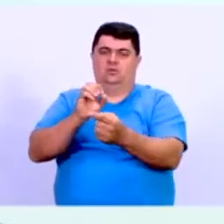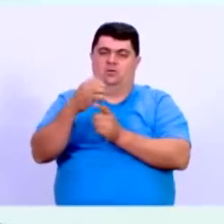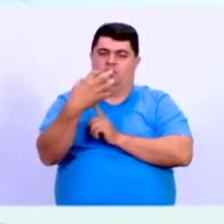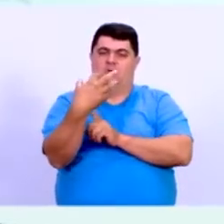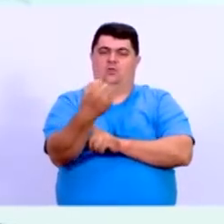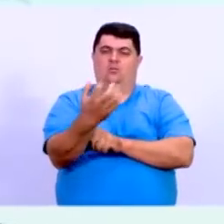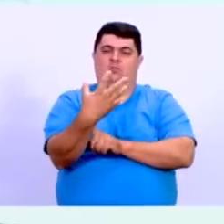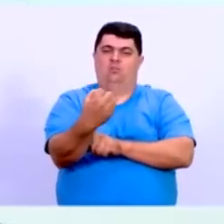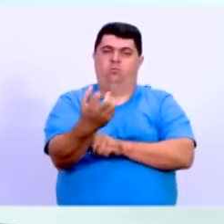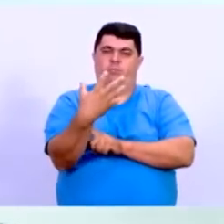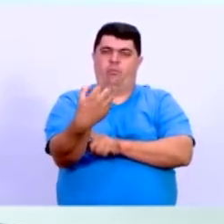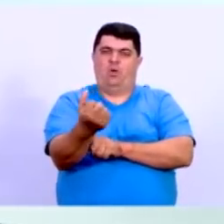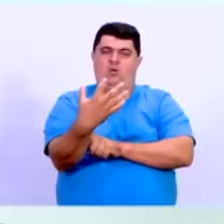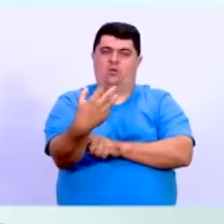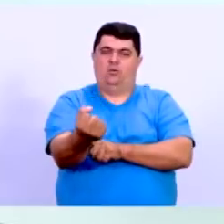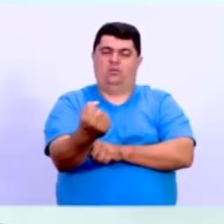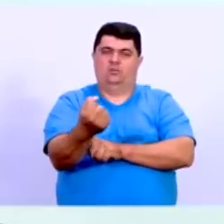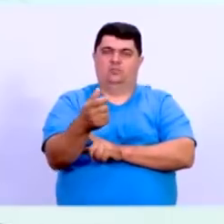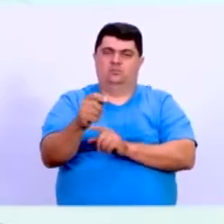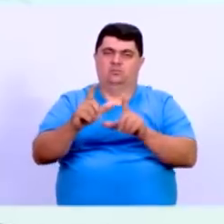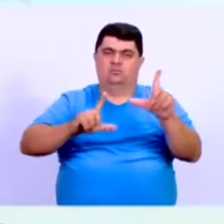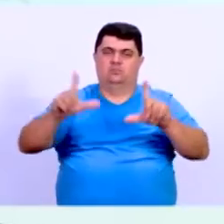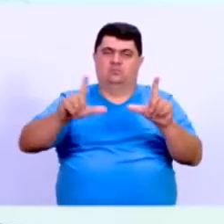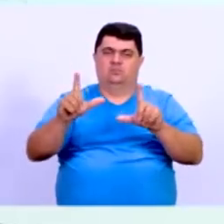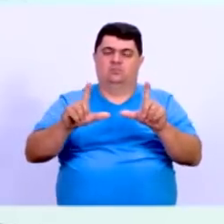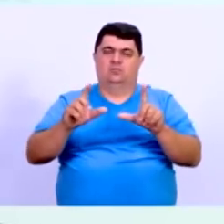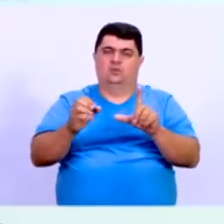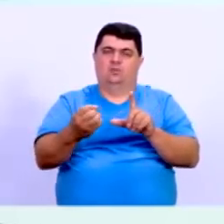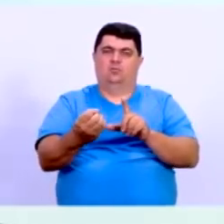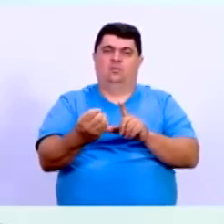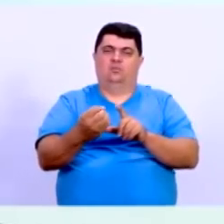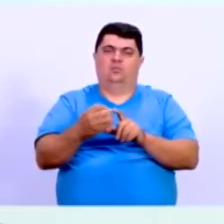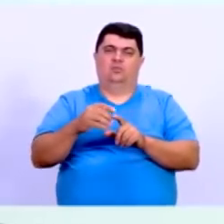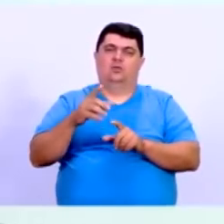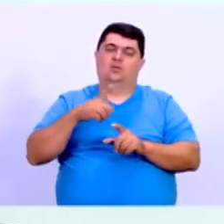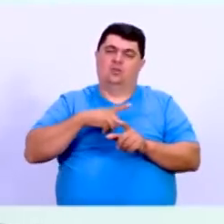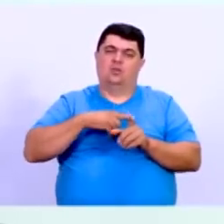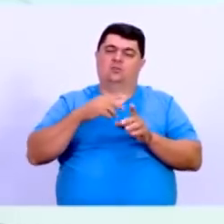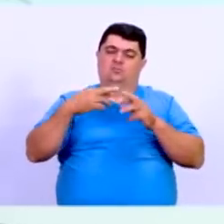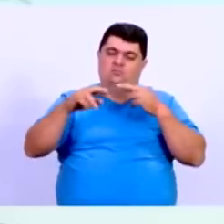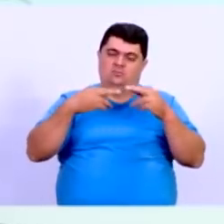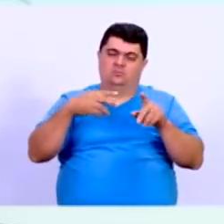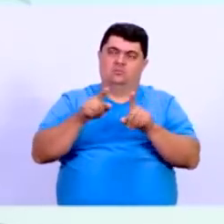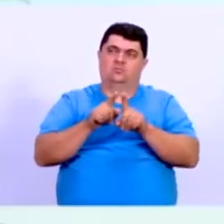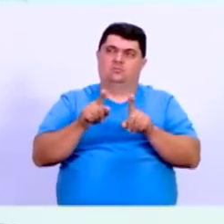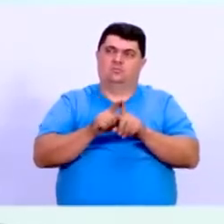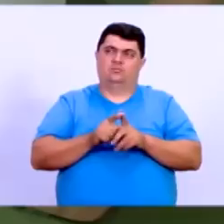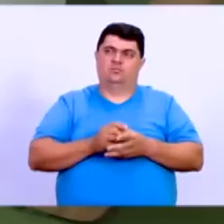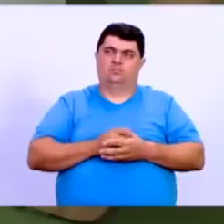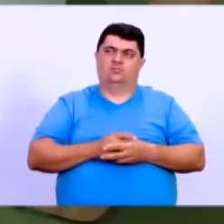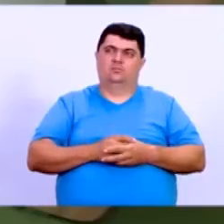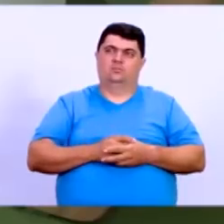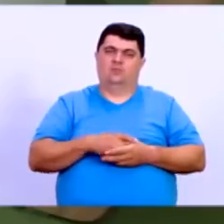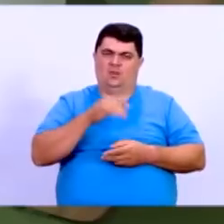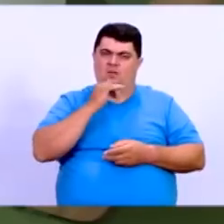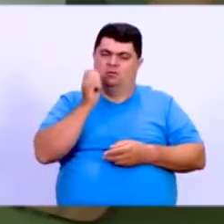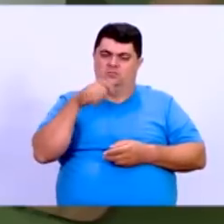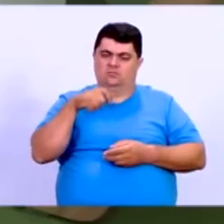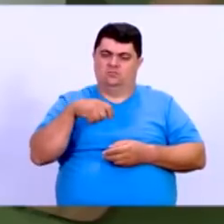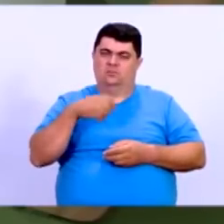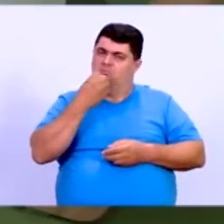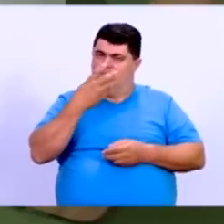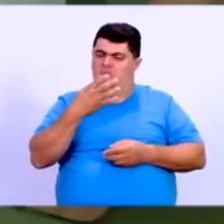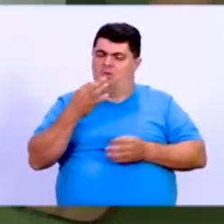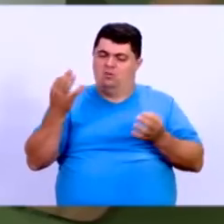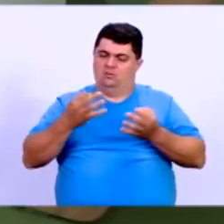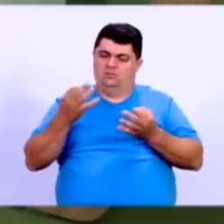essa informação para a televisão e ali você tem uma comunicação em redes, tá ok? Professor, serve Perfeito. esse exemplo aí?